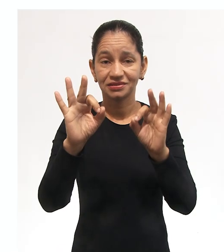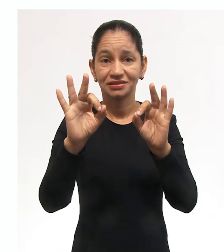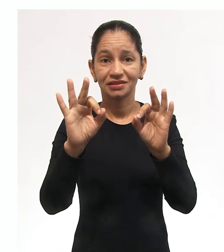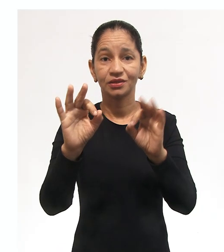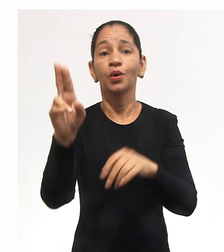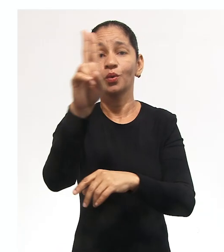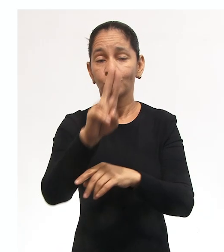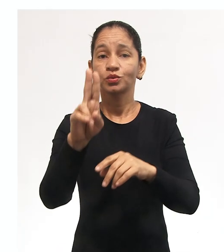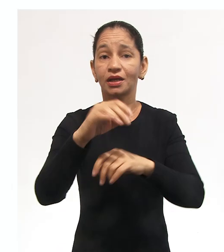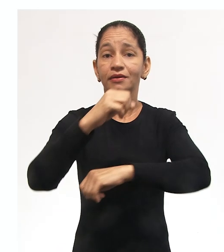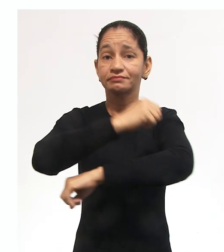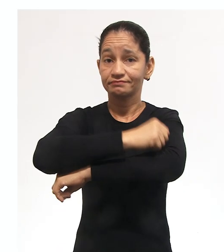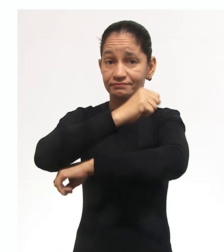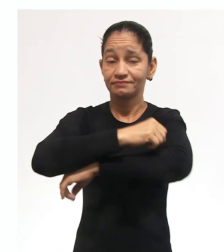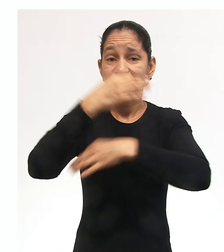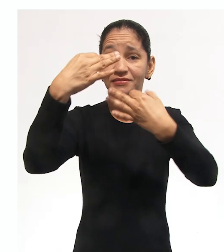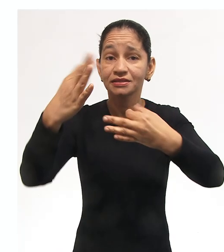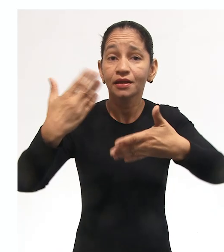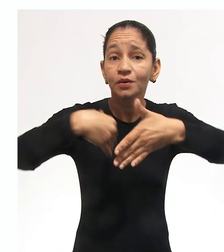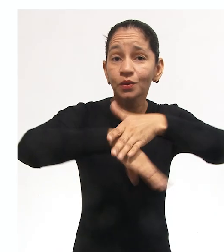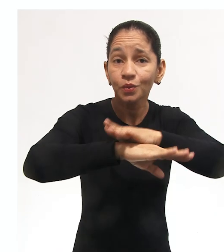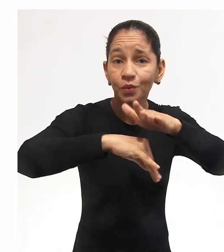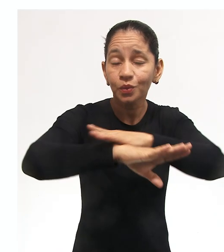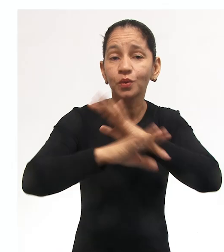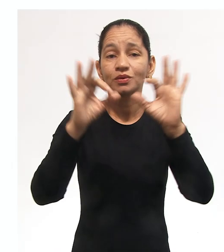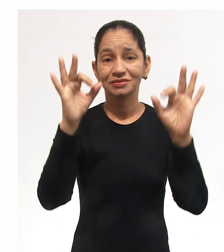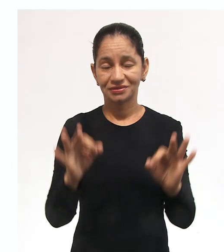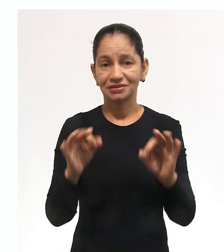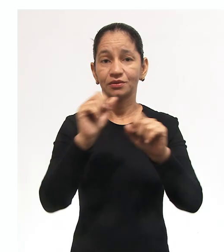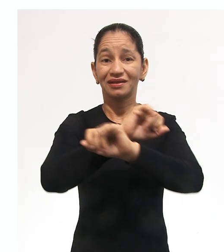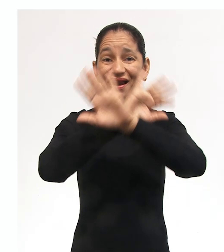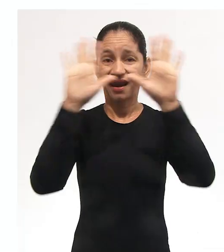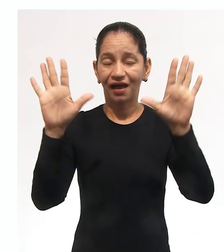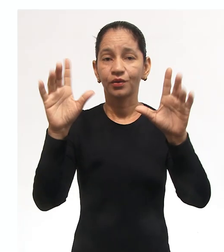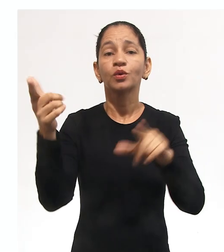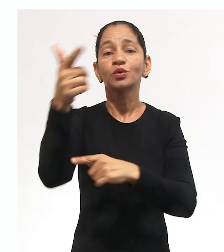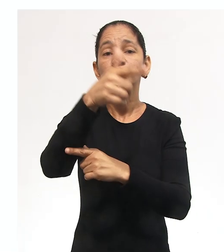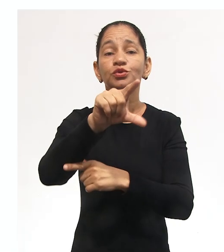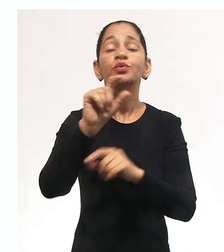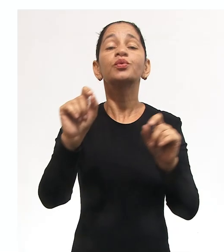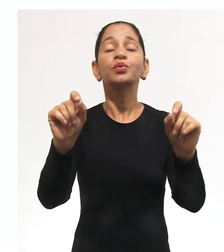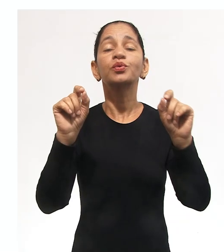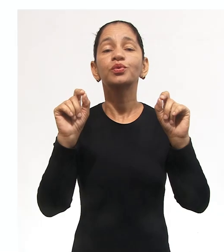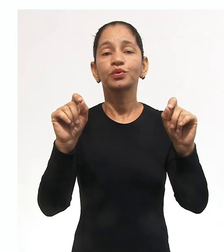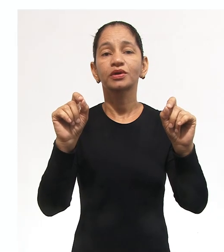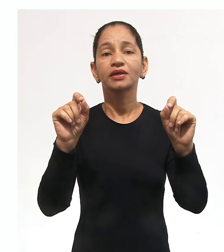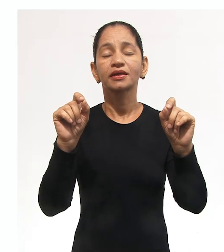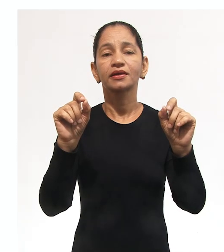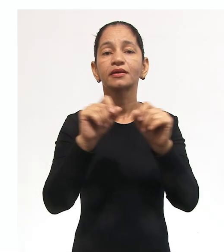você fazer o uso da plataforma, tá? E também você precisa trazer de novo